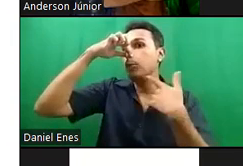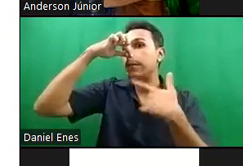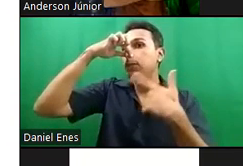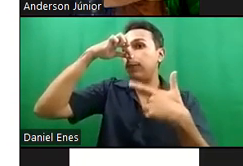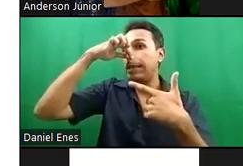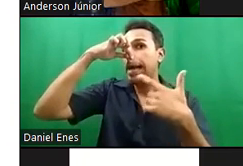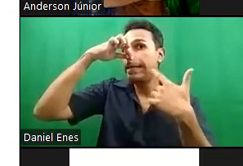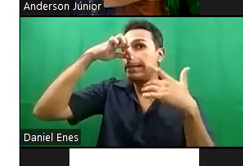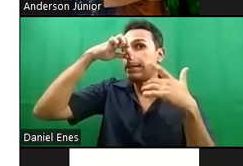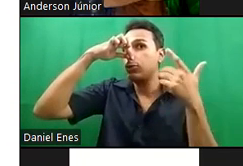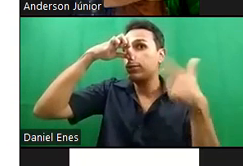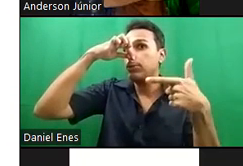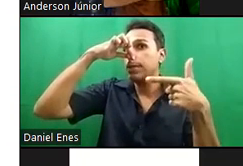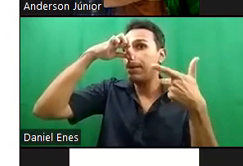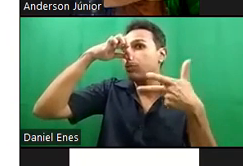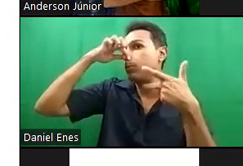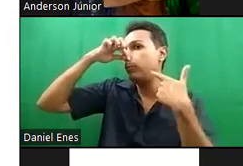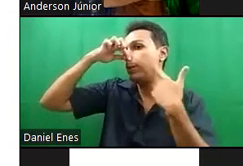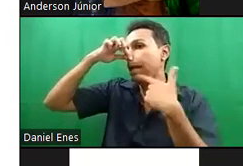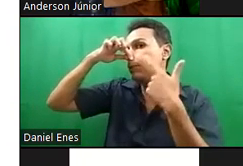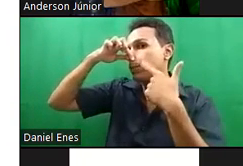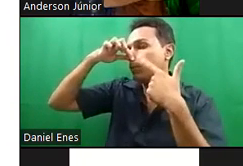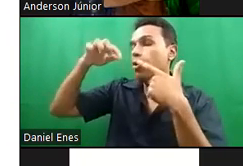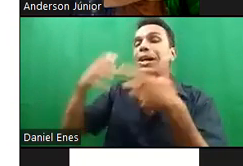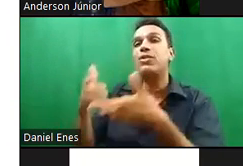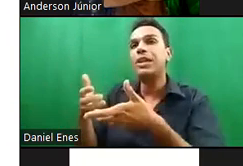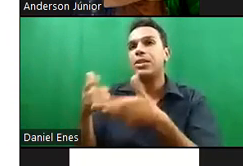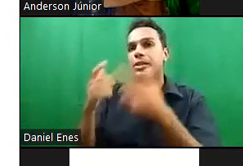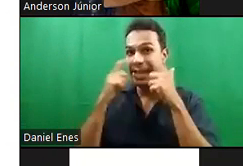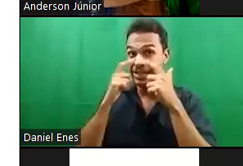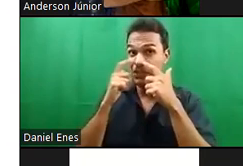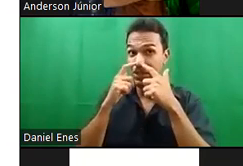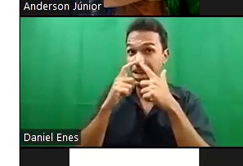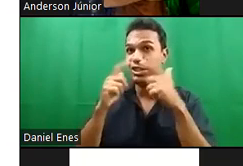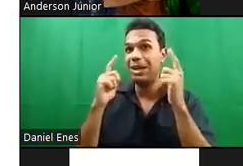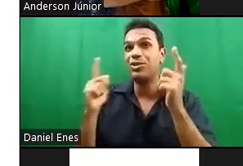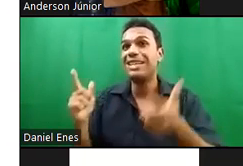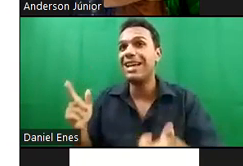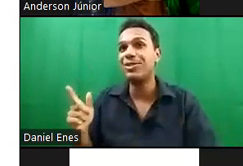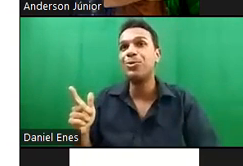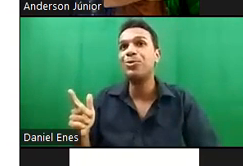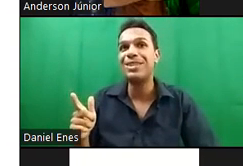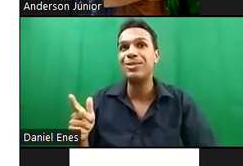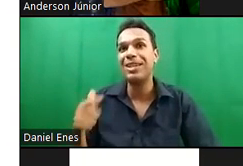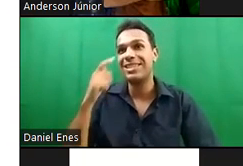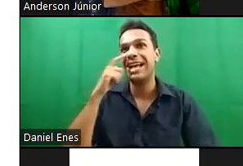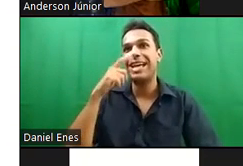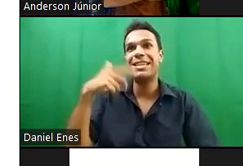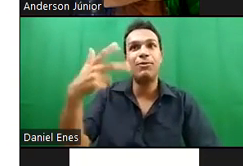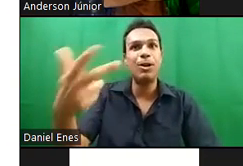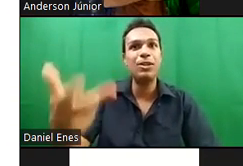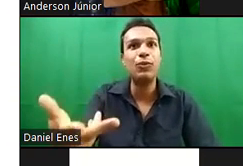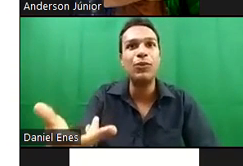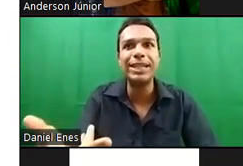eu consigo falar esses sons, tanto os abertos como fechados, com as vias nasais fechadas, mas os nasais eu não consigo. Ele sai